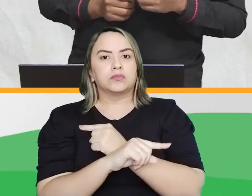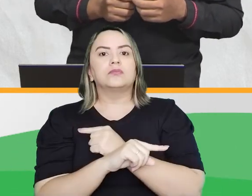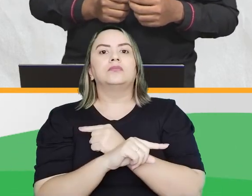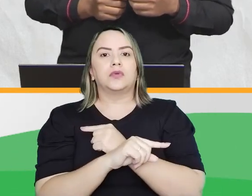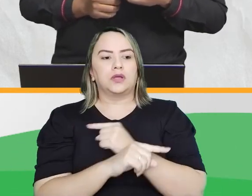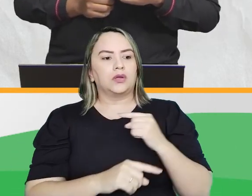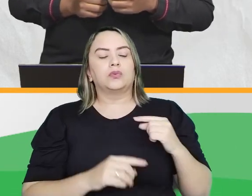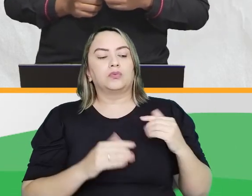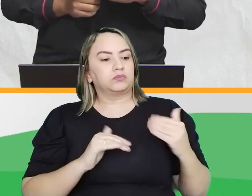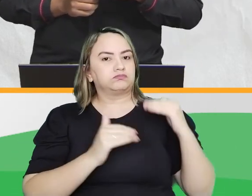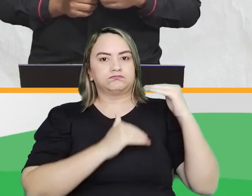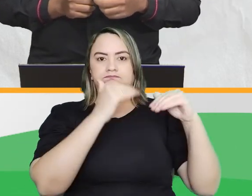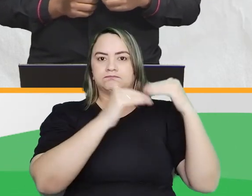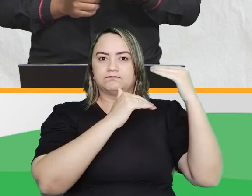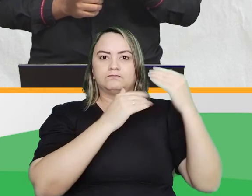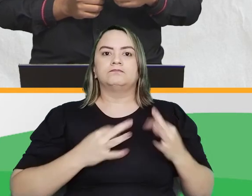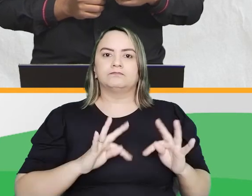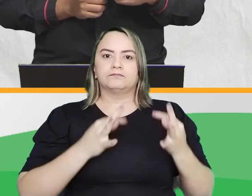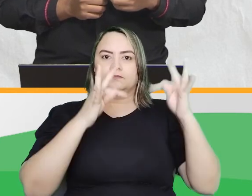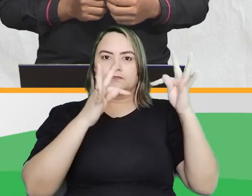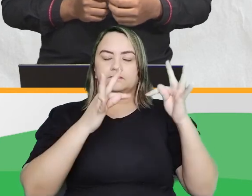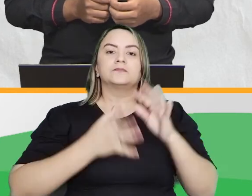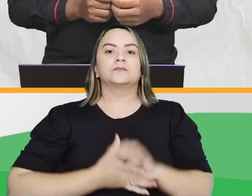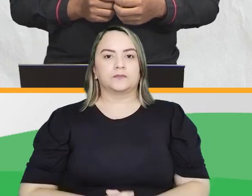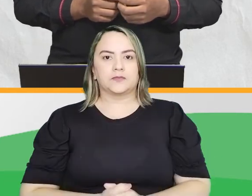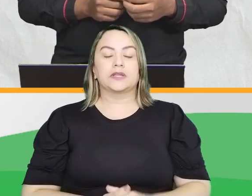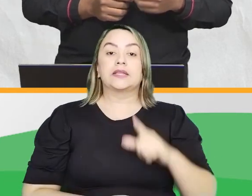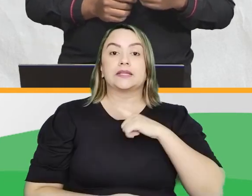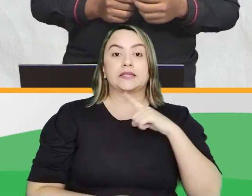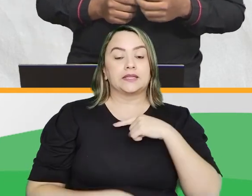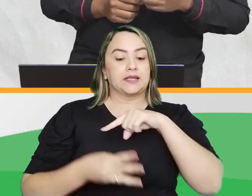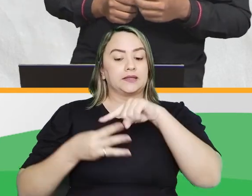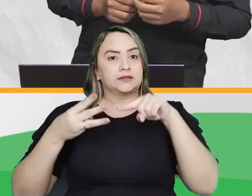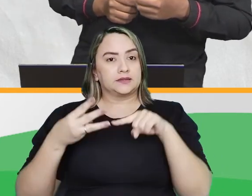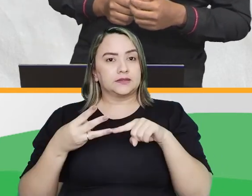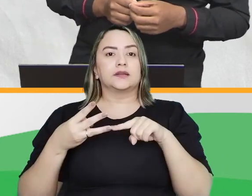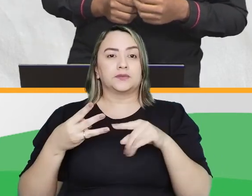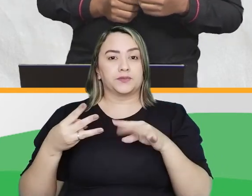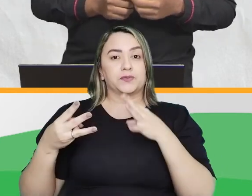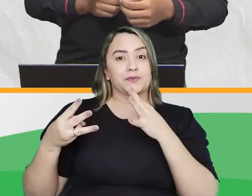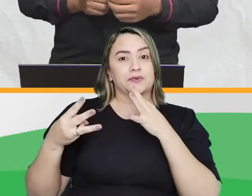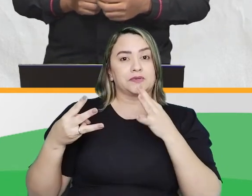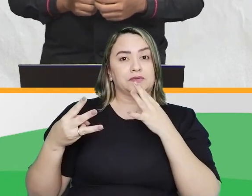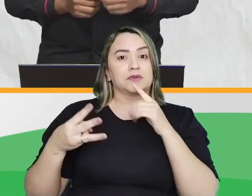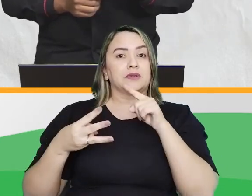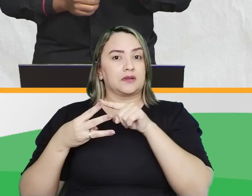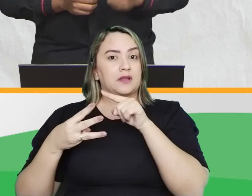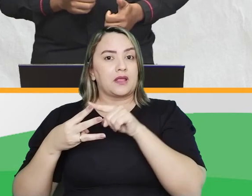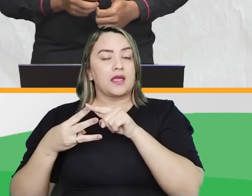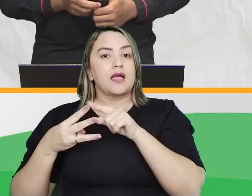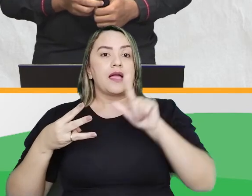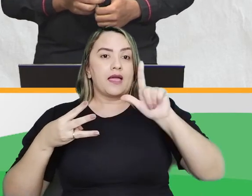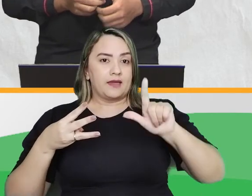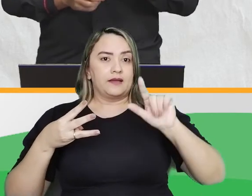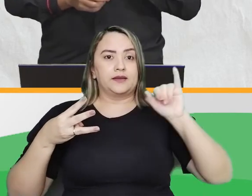cenário contrasta com o desenvolvimento tecnológico no setor de iluminação, que produziu 3 tecnologias bem conhecidas: as